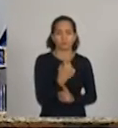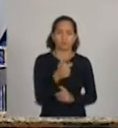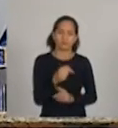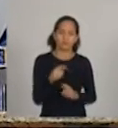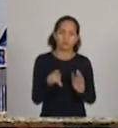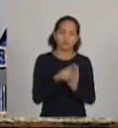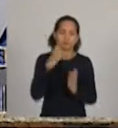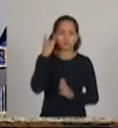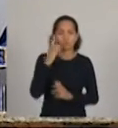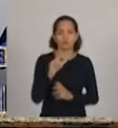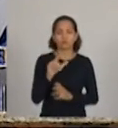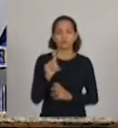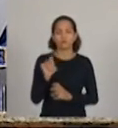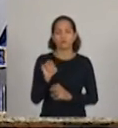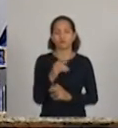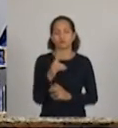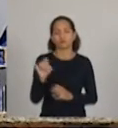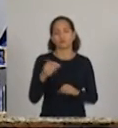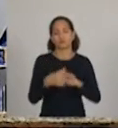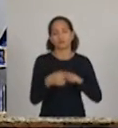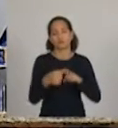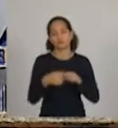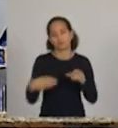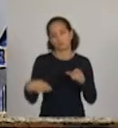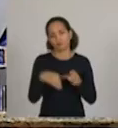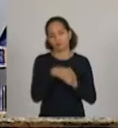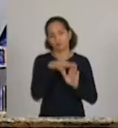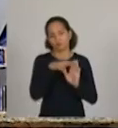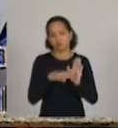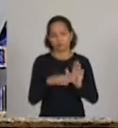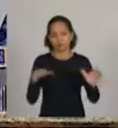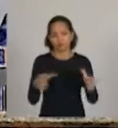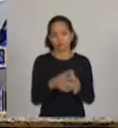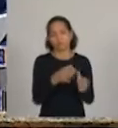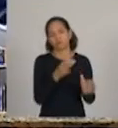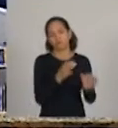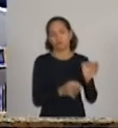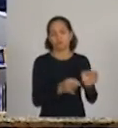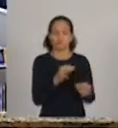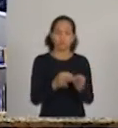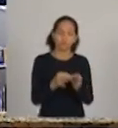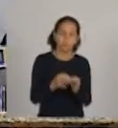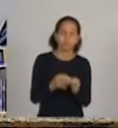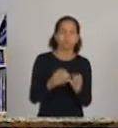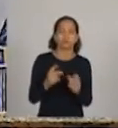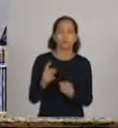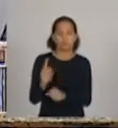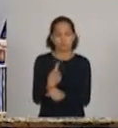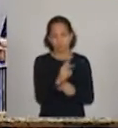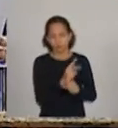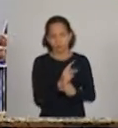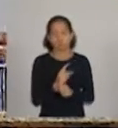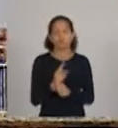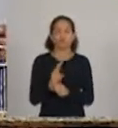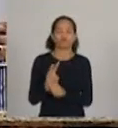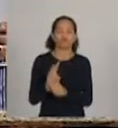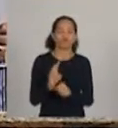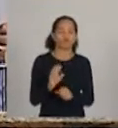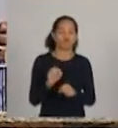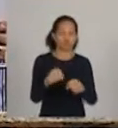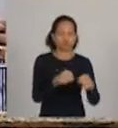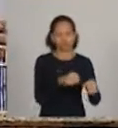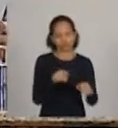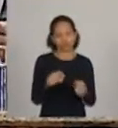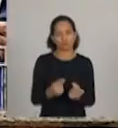Durão. Após o cumprimento do artigo 120 do Regimento Interno, as comissões de Justiça, Defesa do Consumidor e de Finanças. Item 5, projeto de